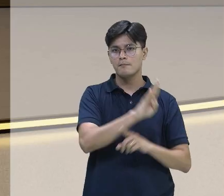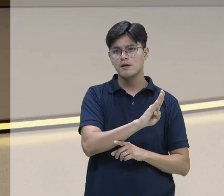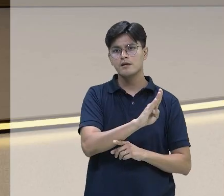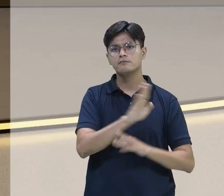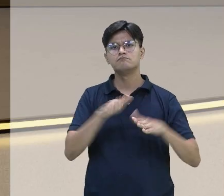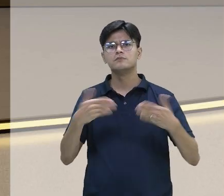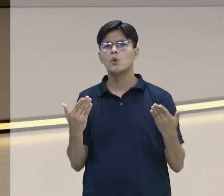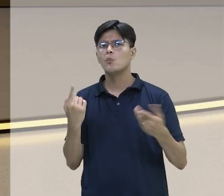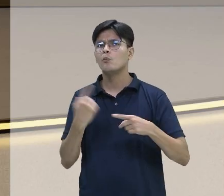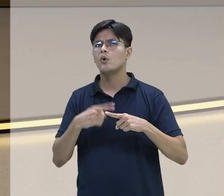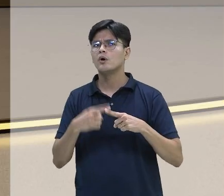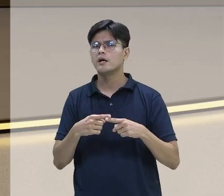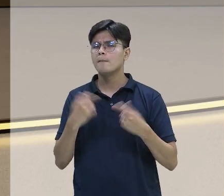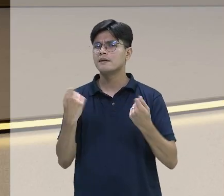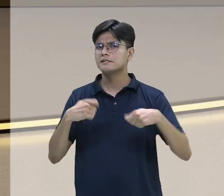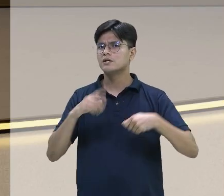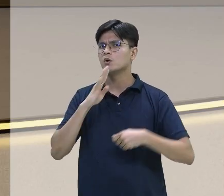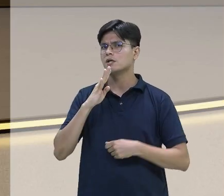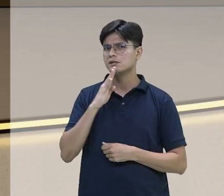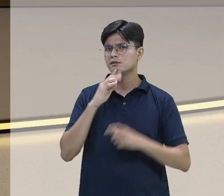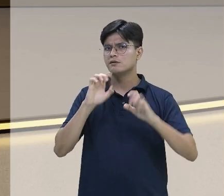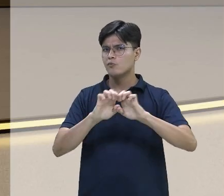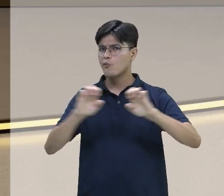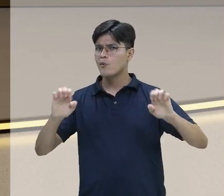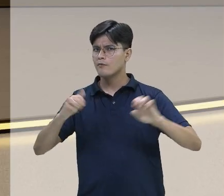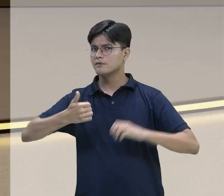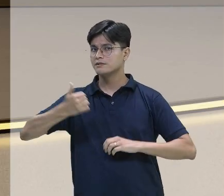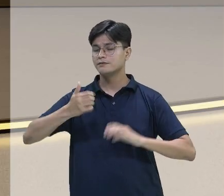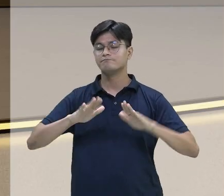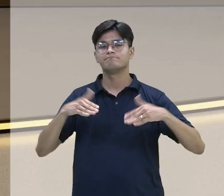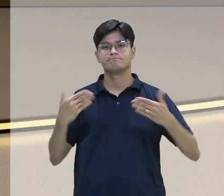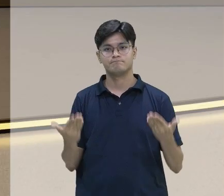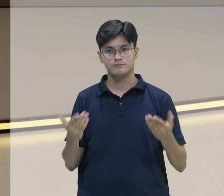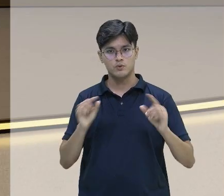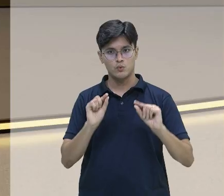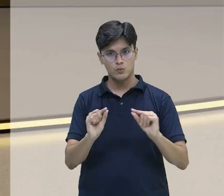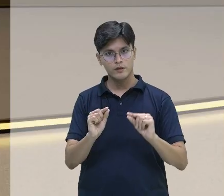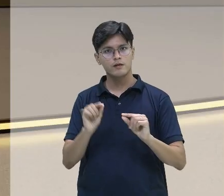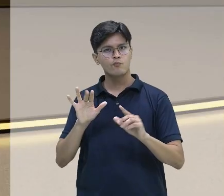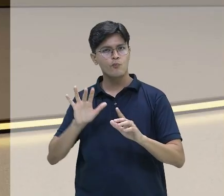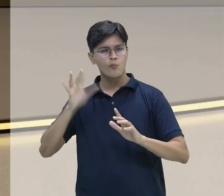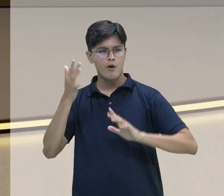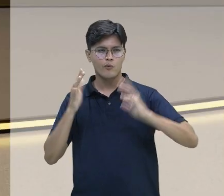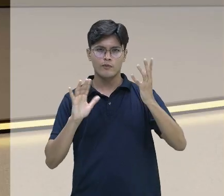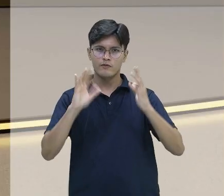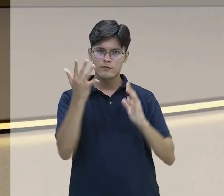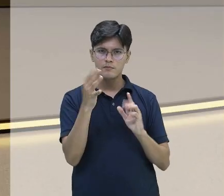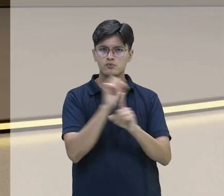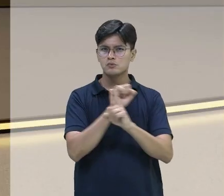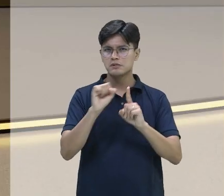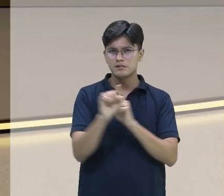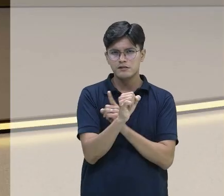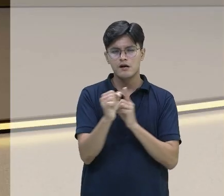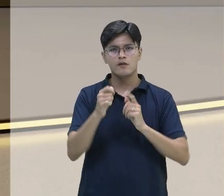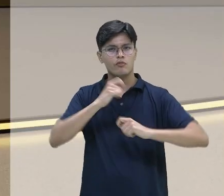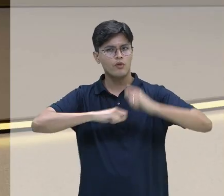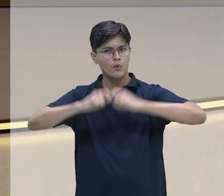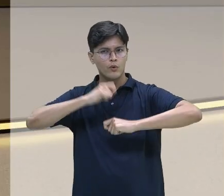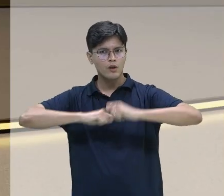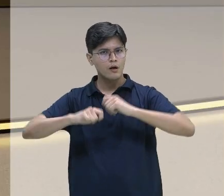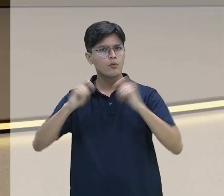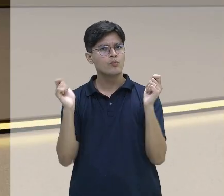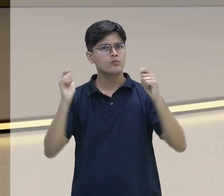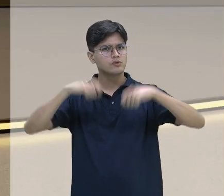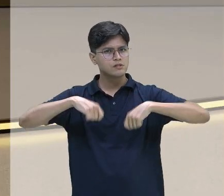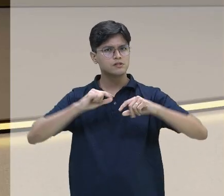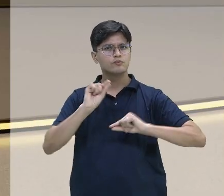o que nós vamos trabalhar nessa nossa aula. Então, pessoal, é porque muitos fenômenos sociais e econômicos, eles podem ser